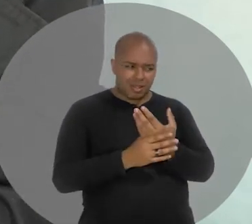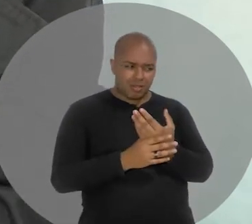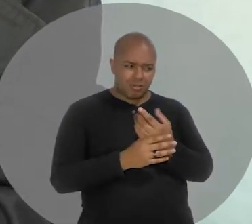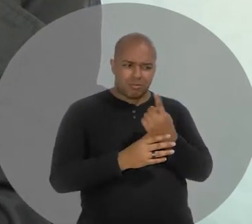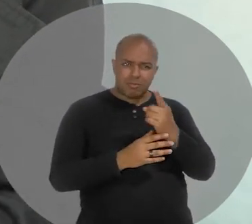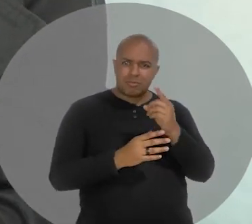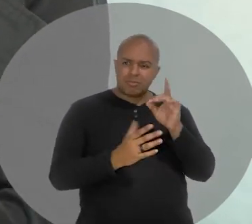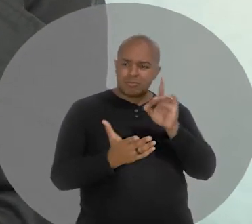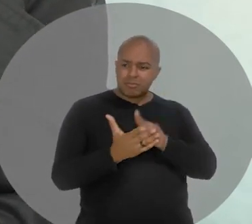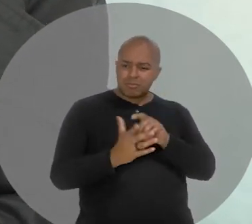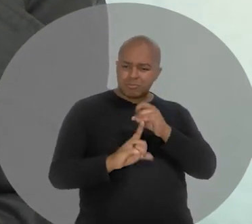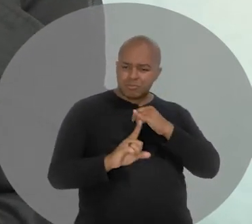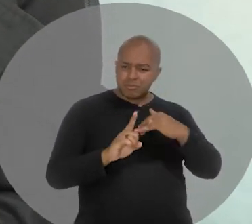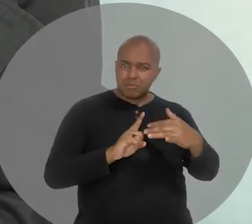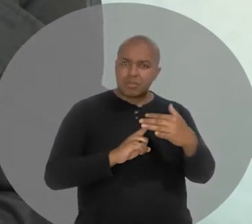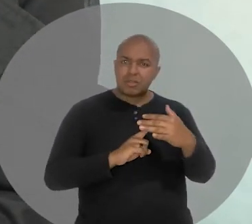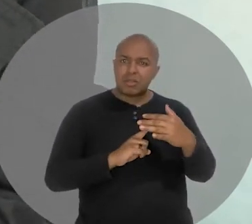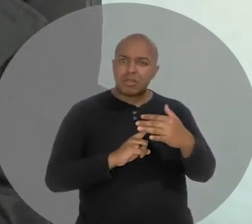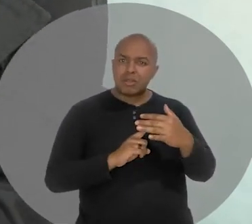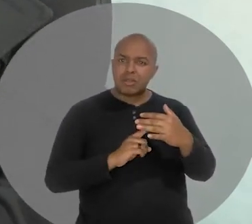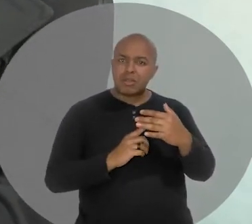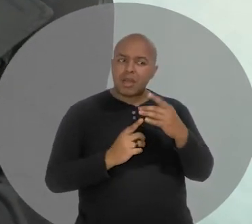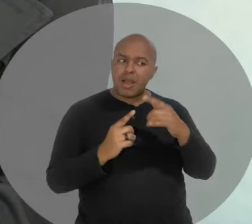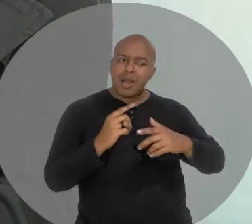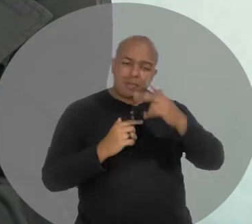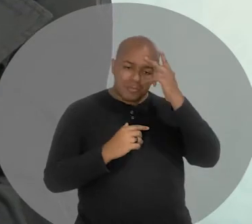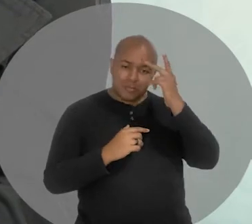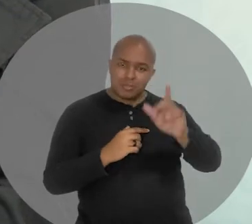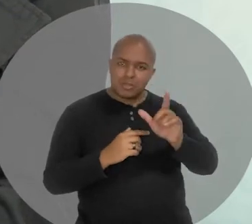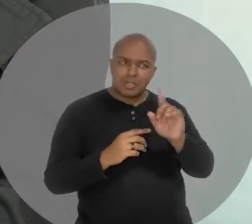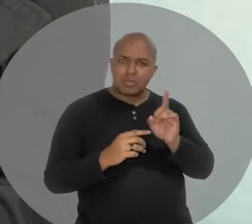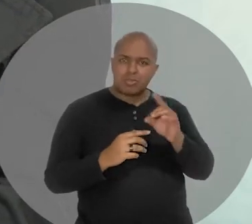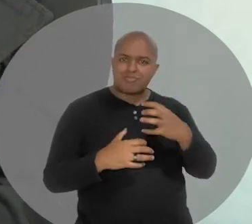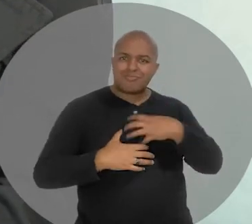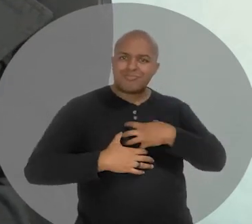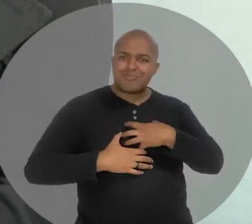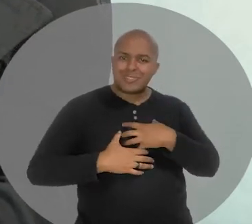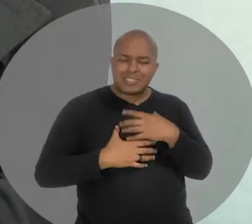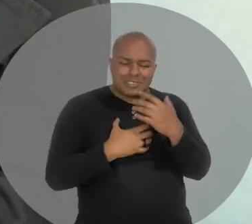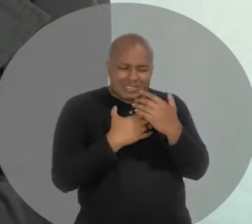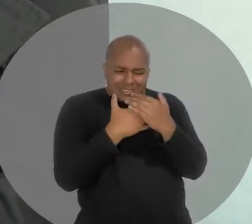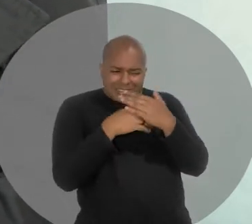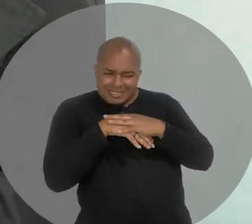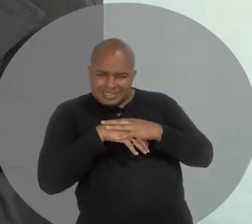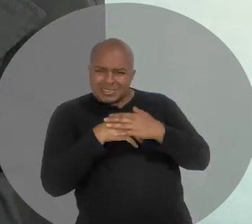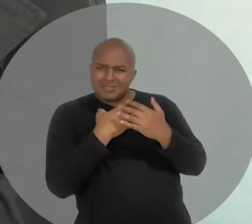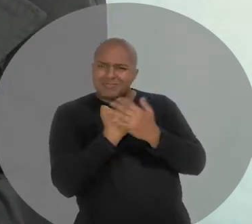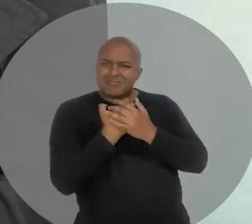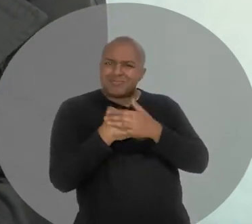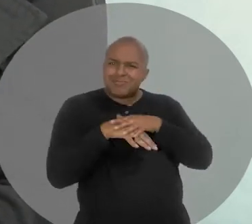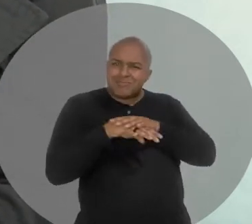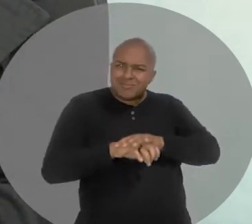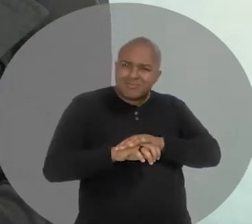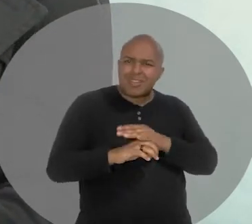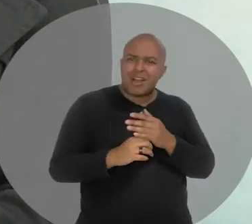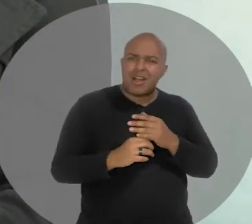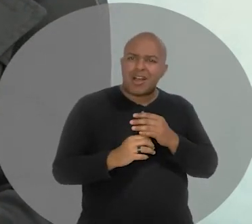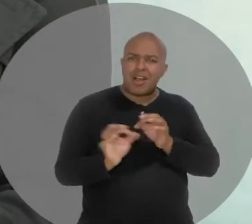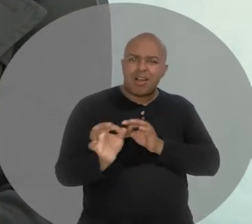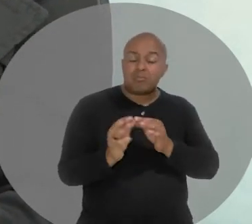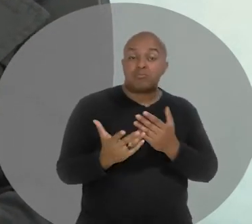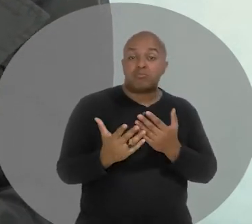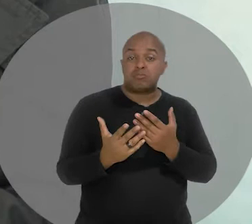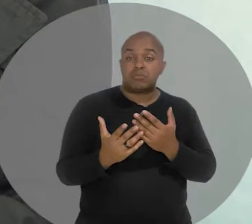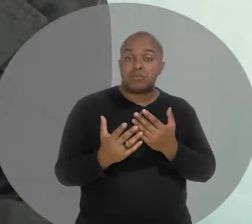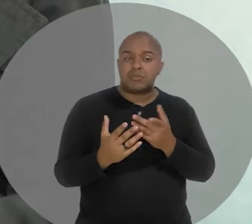realidade social em que as pessoas não se sintam oprimidas, não se sintam estigmatizadas,